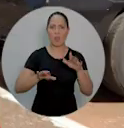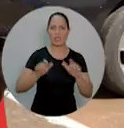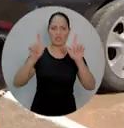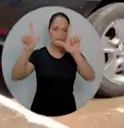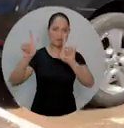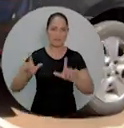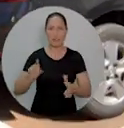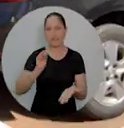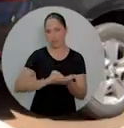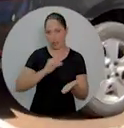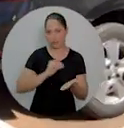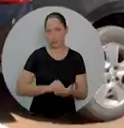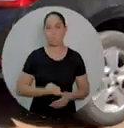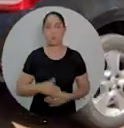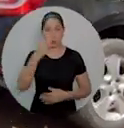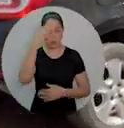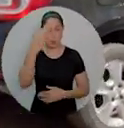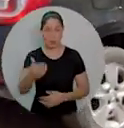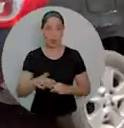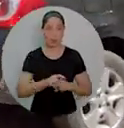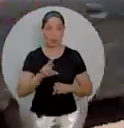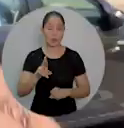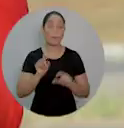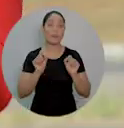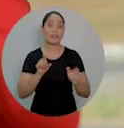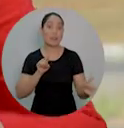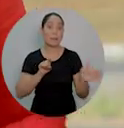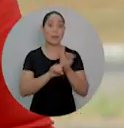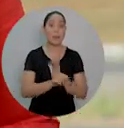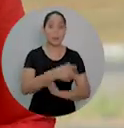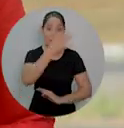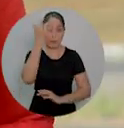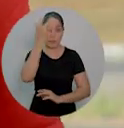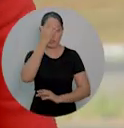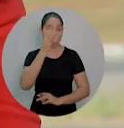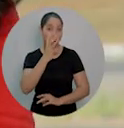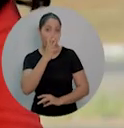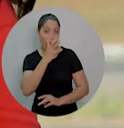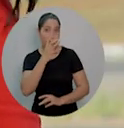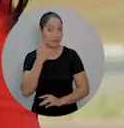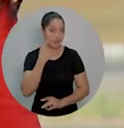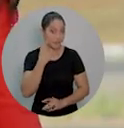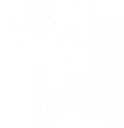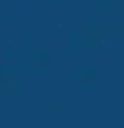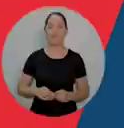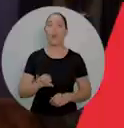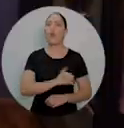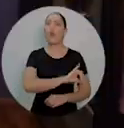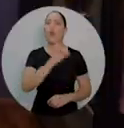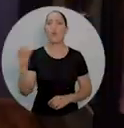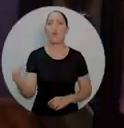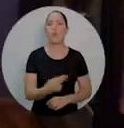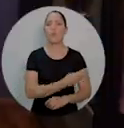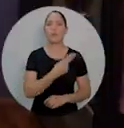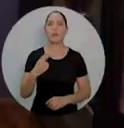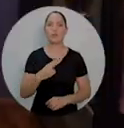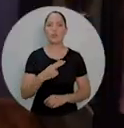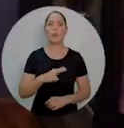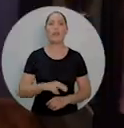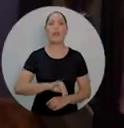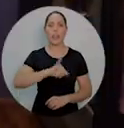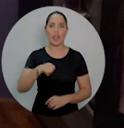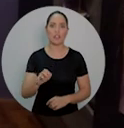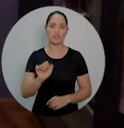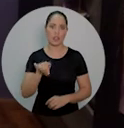outros. Obrigada, doutor Jorge, mas agora quem te pergunta é quem assiste a gente. Vamos conferir. Oi, meu nome é